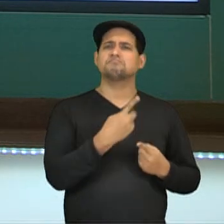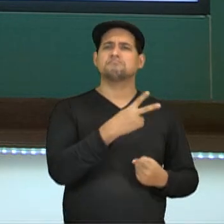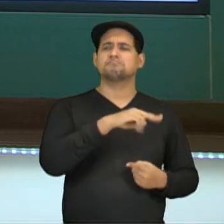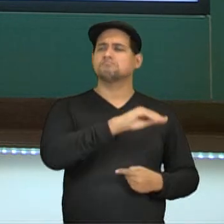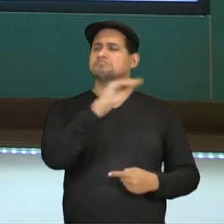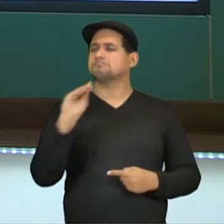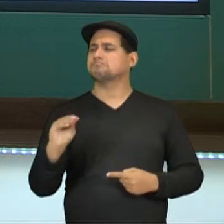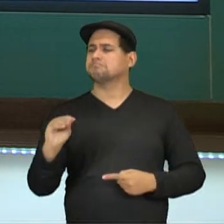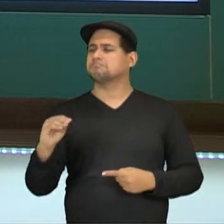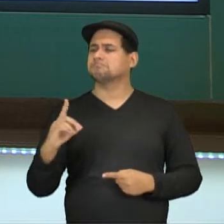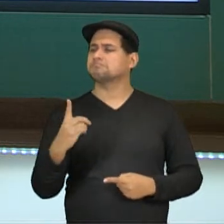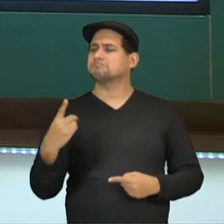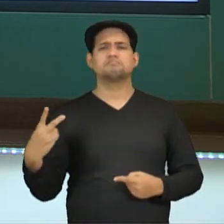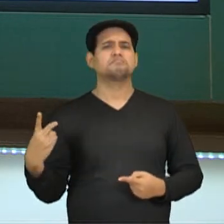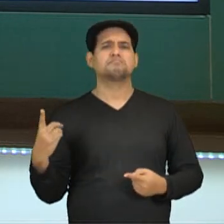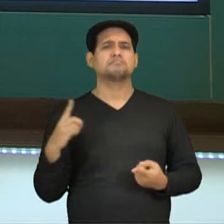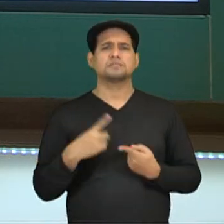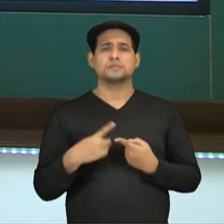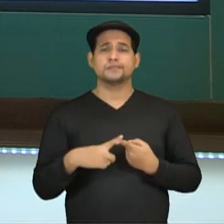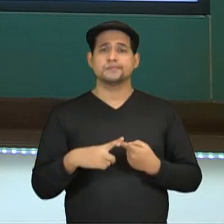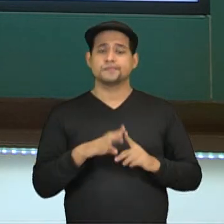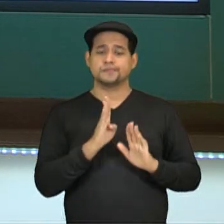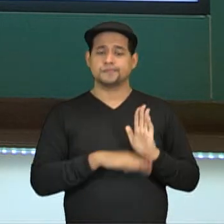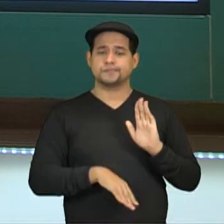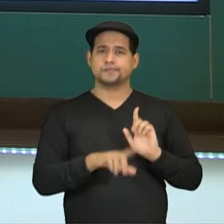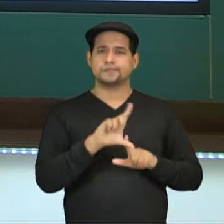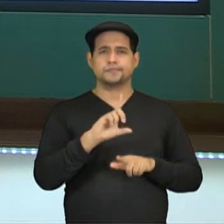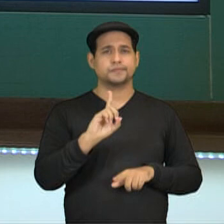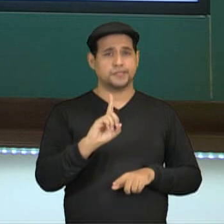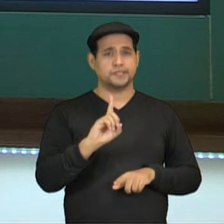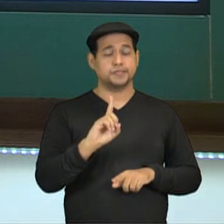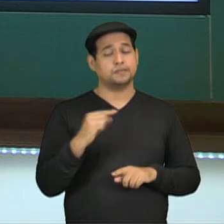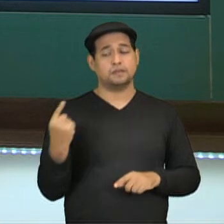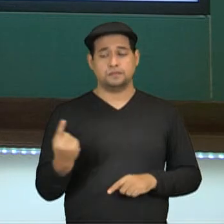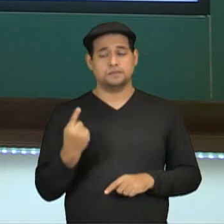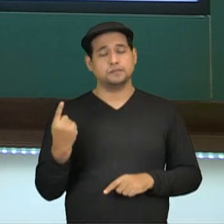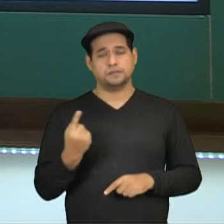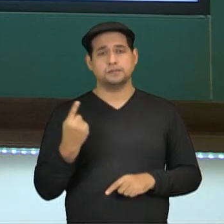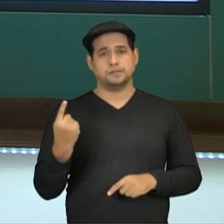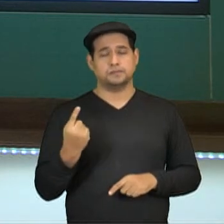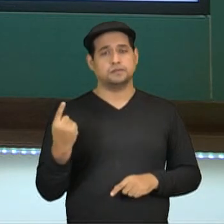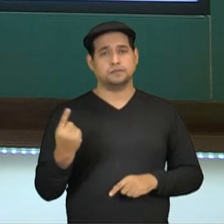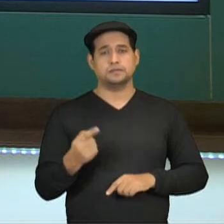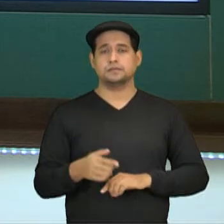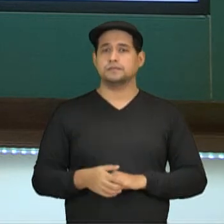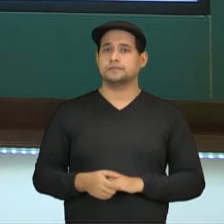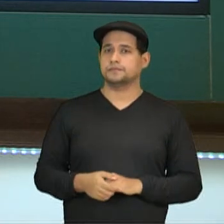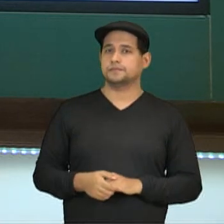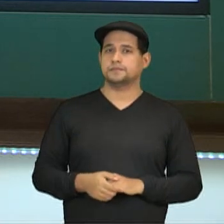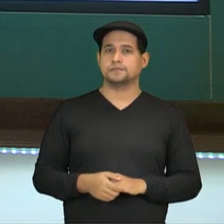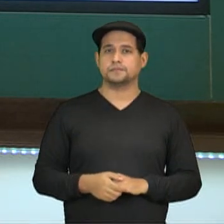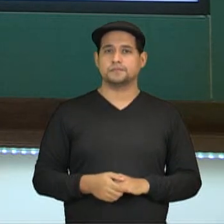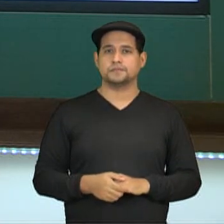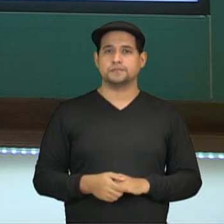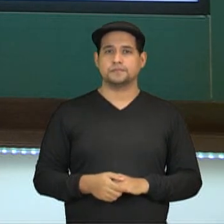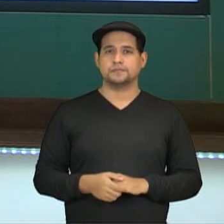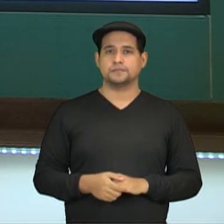lá? Porque o meu objetivo é isolar a letra D. Então, eu já vou deixar ela sozinha lá, ó, tá bom? Então, olha aqui,